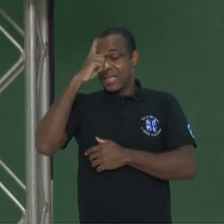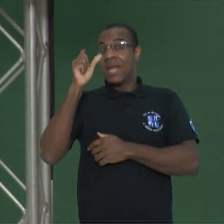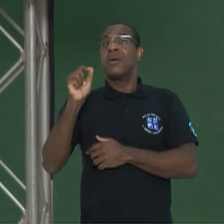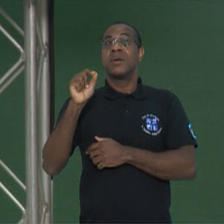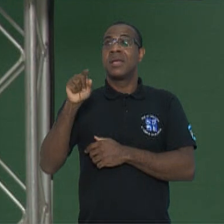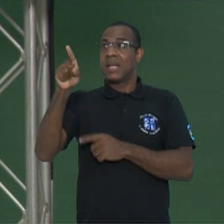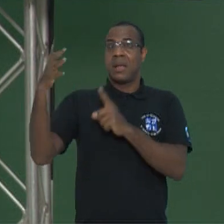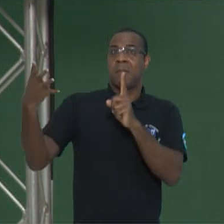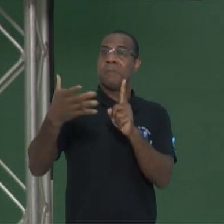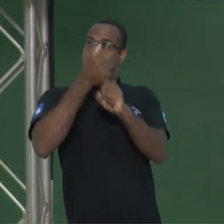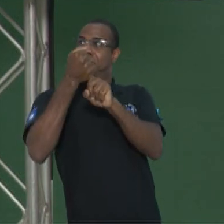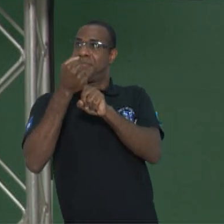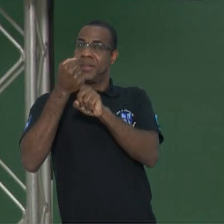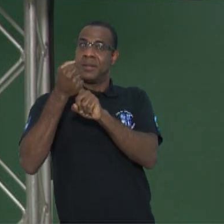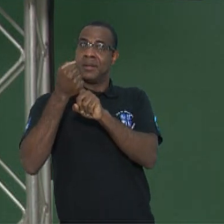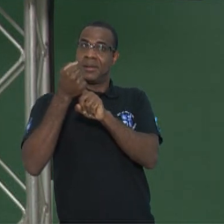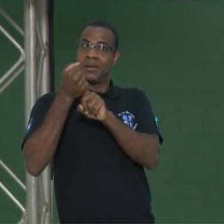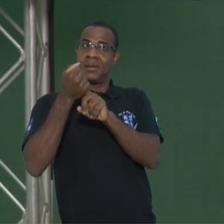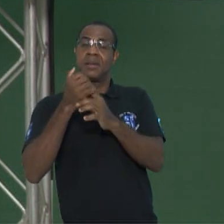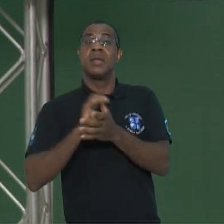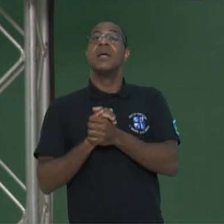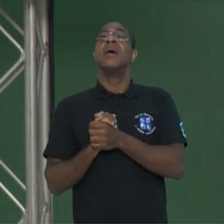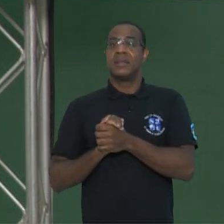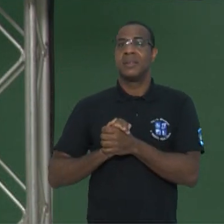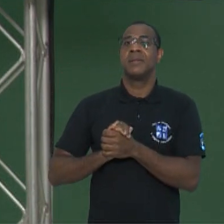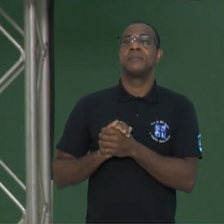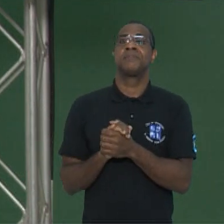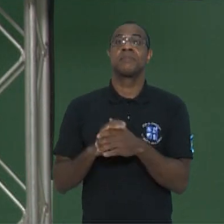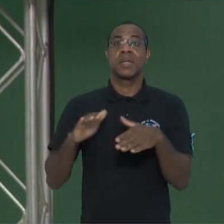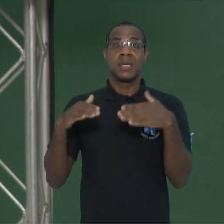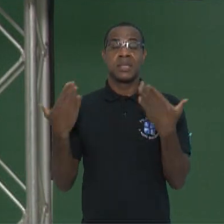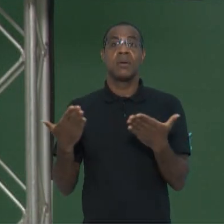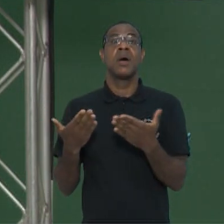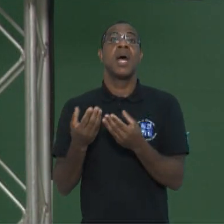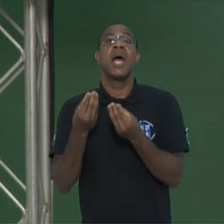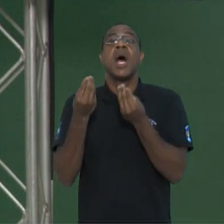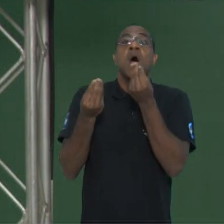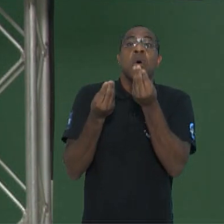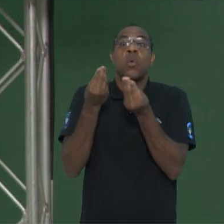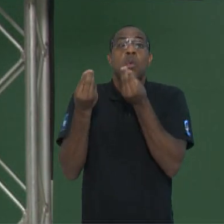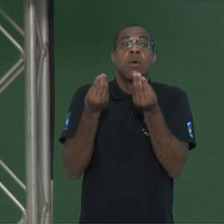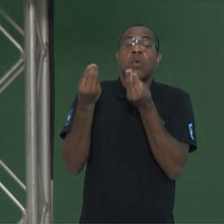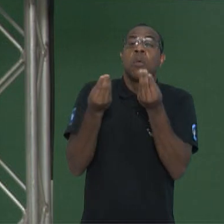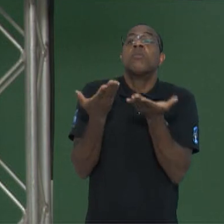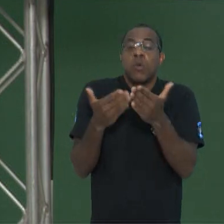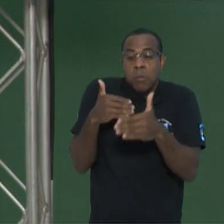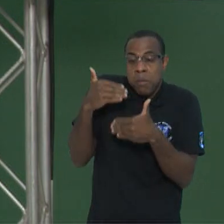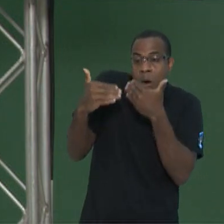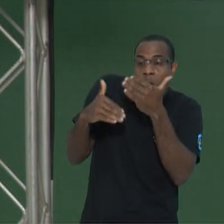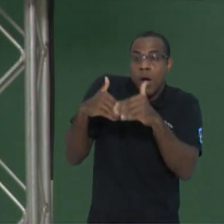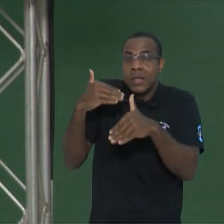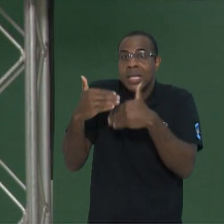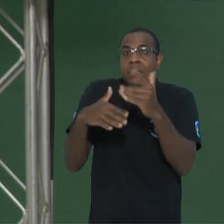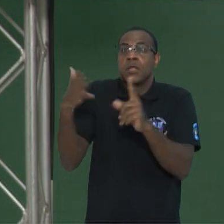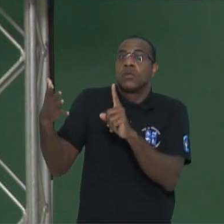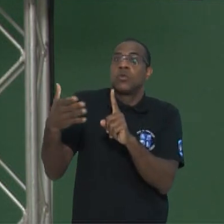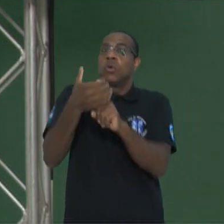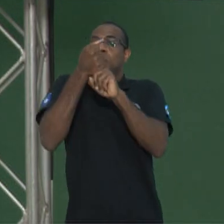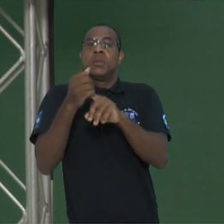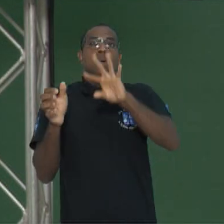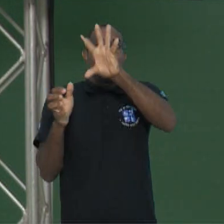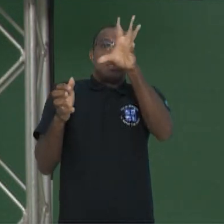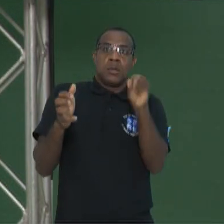só na África, mas foi bastante significativo. Até mesmo a forma como se deu esse processo de dominação do